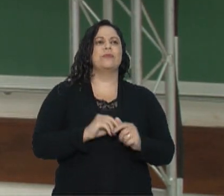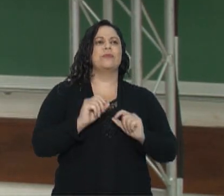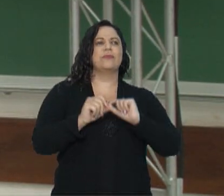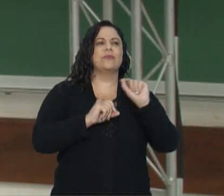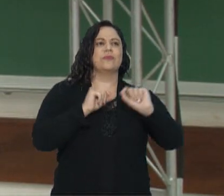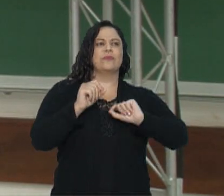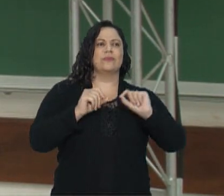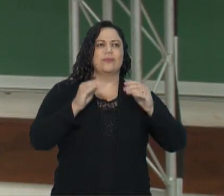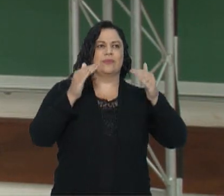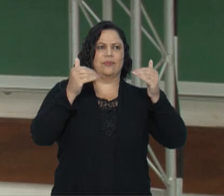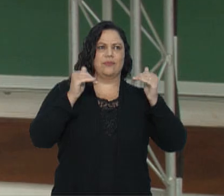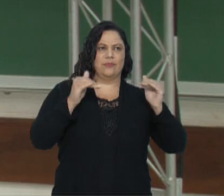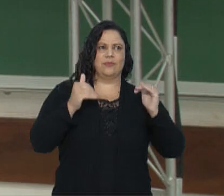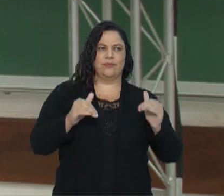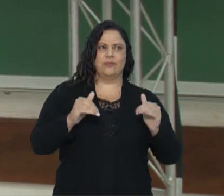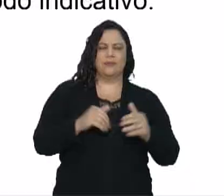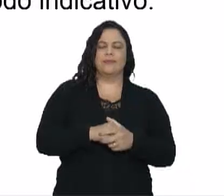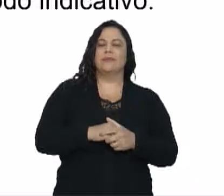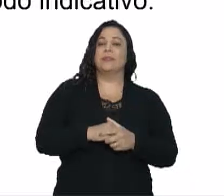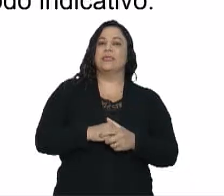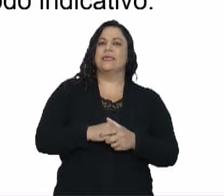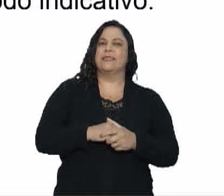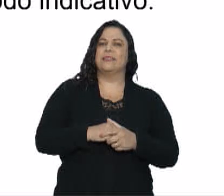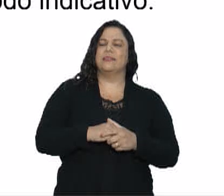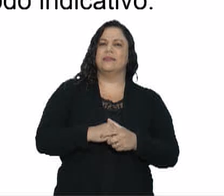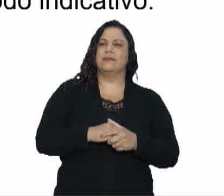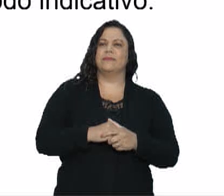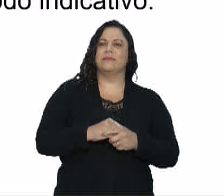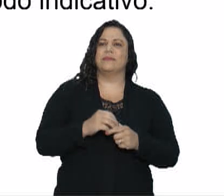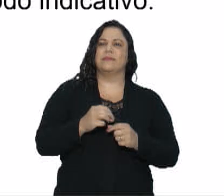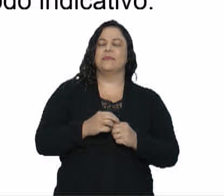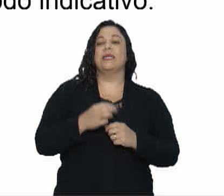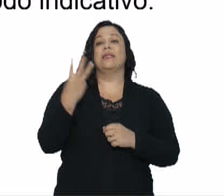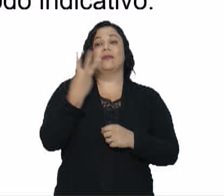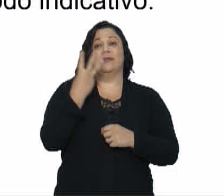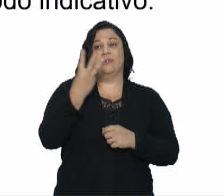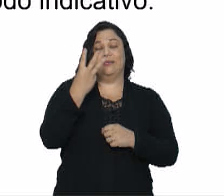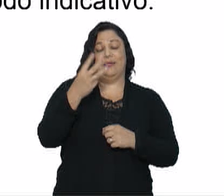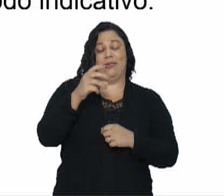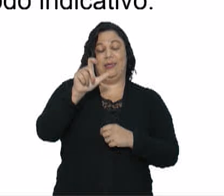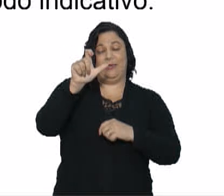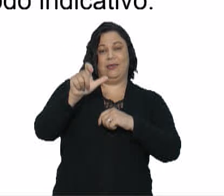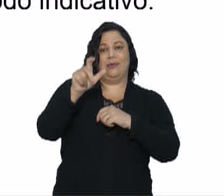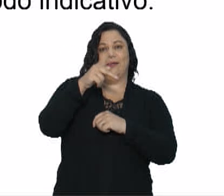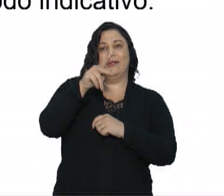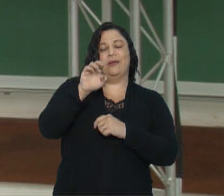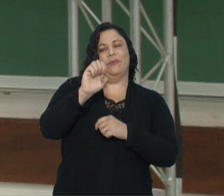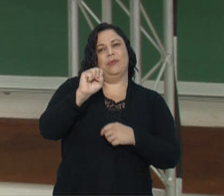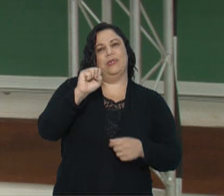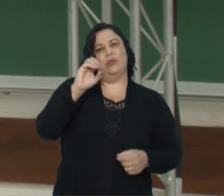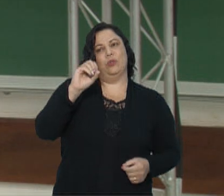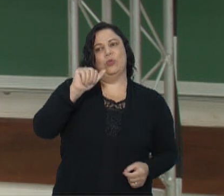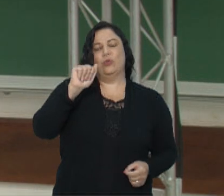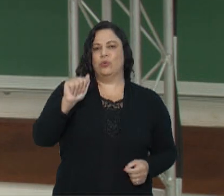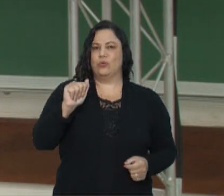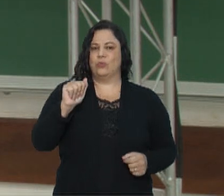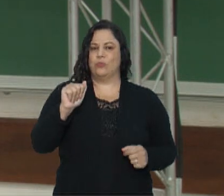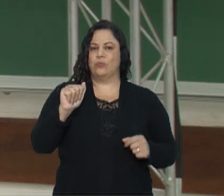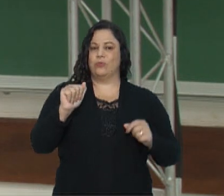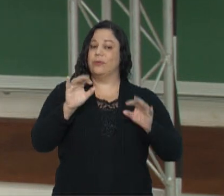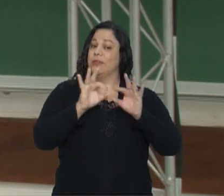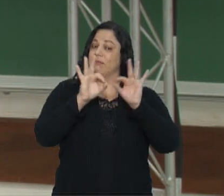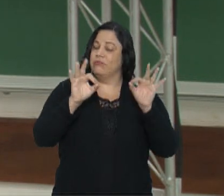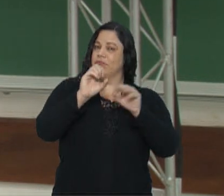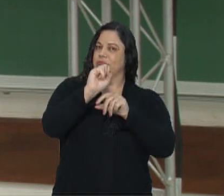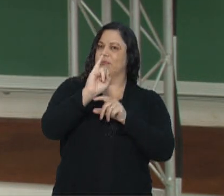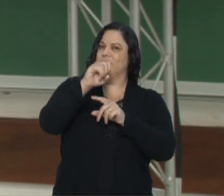é conjugação em terceira pessoa do singular, do presente do verbo ser, né? Também tranquilo, se eu sei as pessoas, eu, tu,